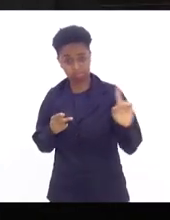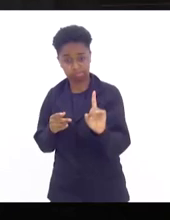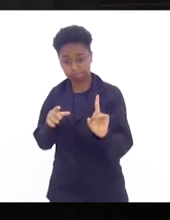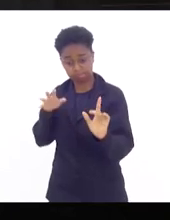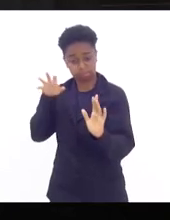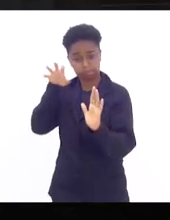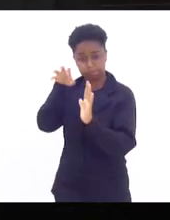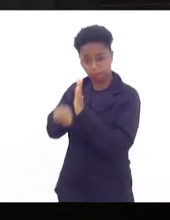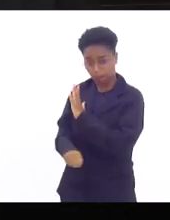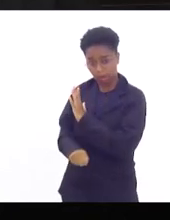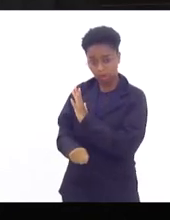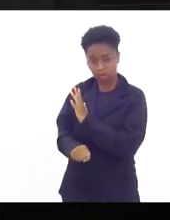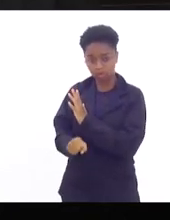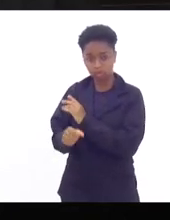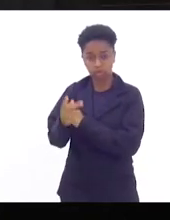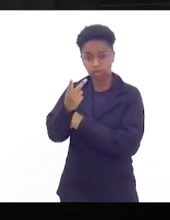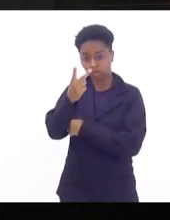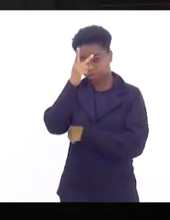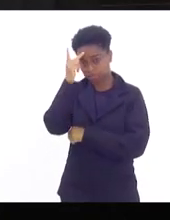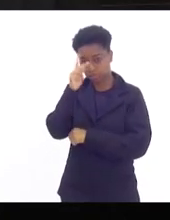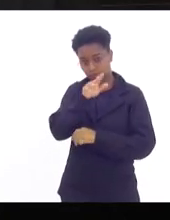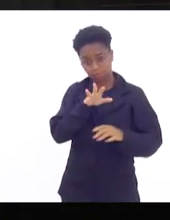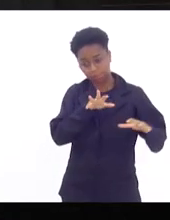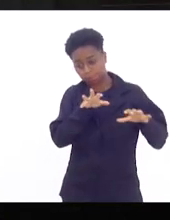por 2 meliantes